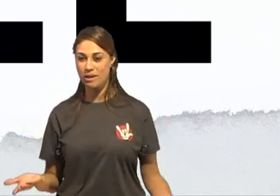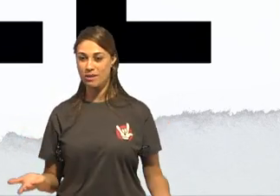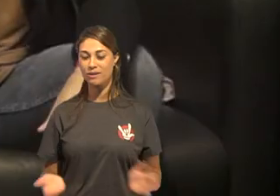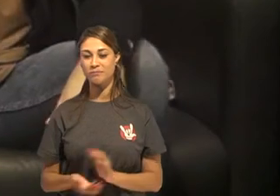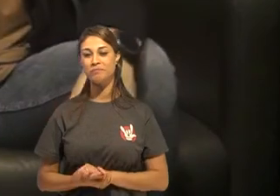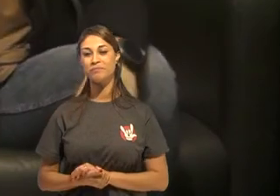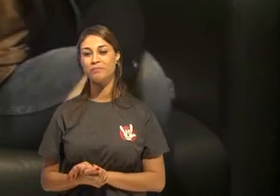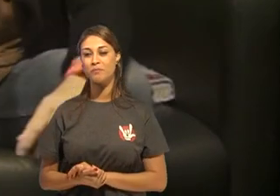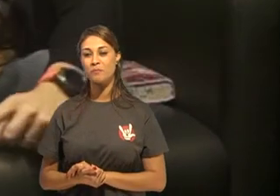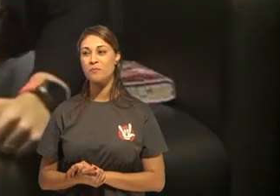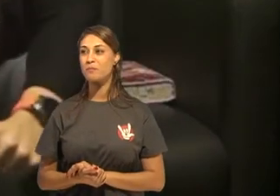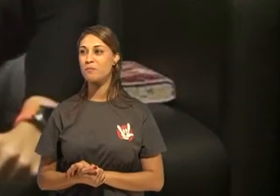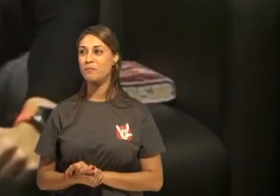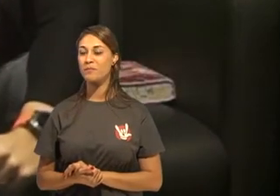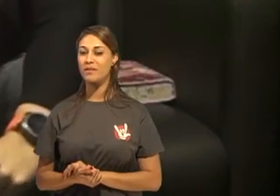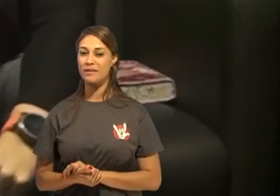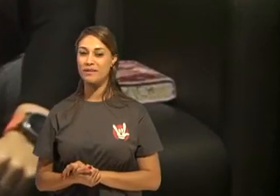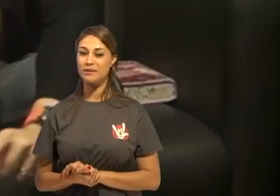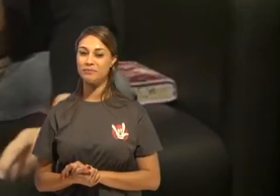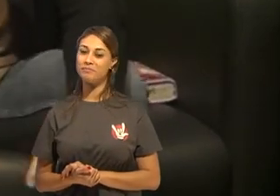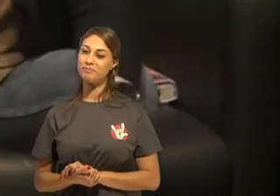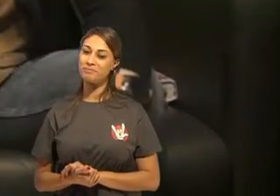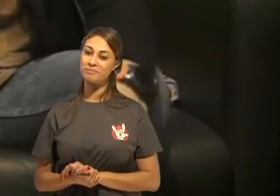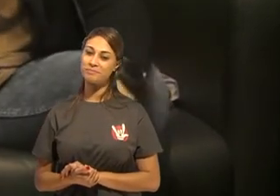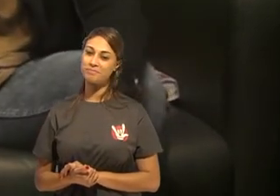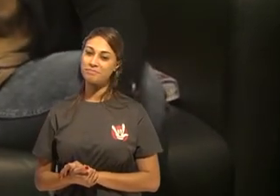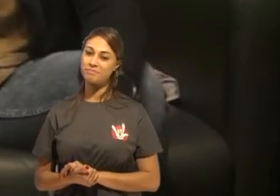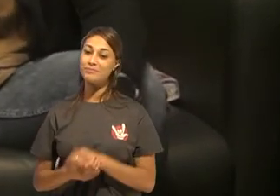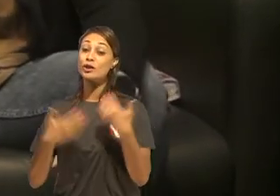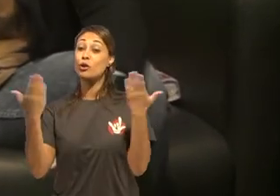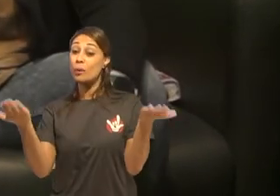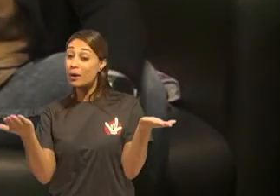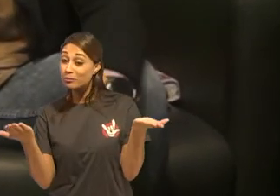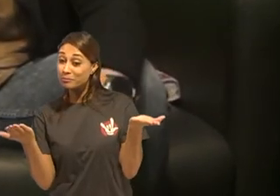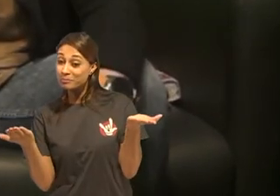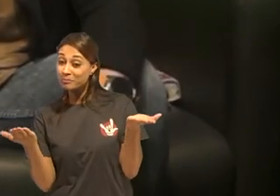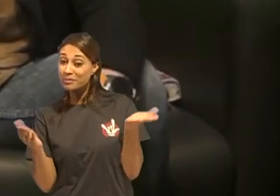Aê, já foi. E aí, Vanessa?